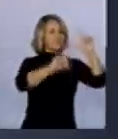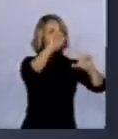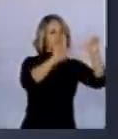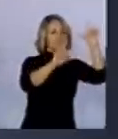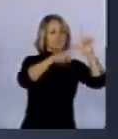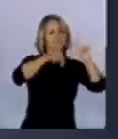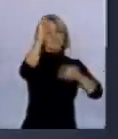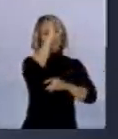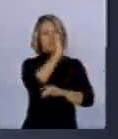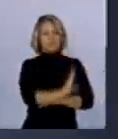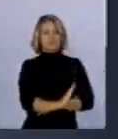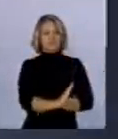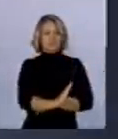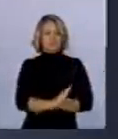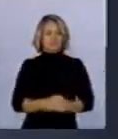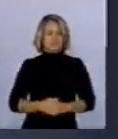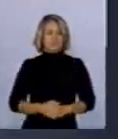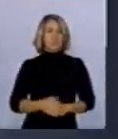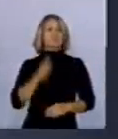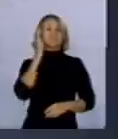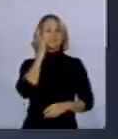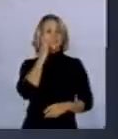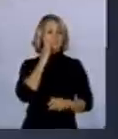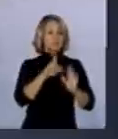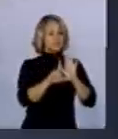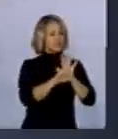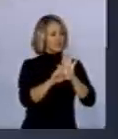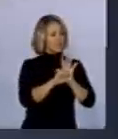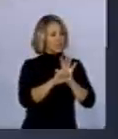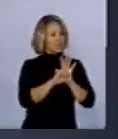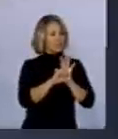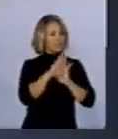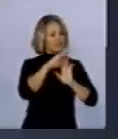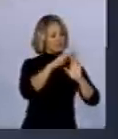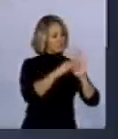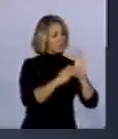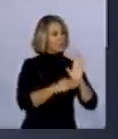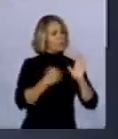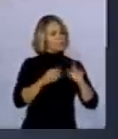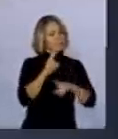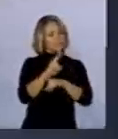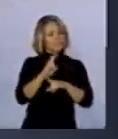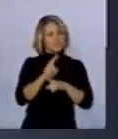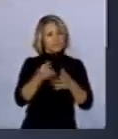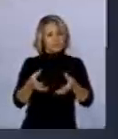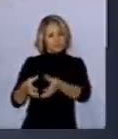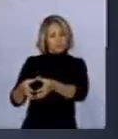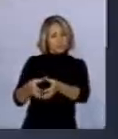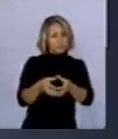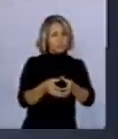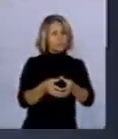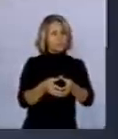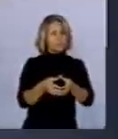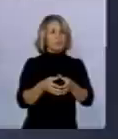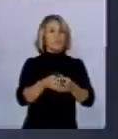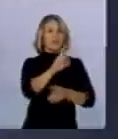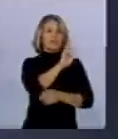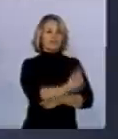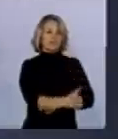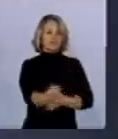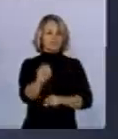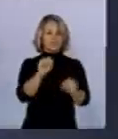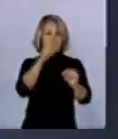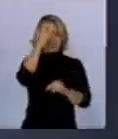coproduções entendemos que a lei e suas regulamentações devem proteger o mercado o direito de escolha ao